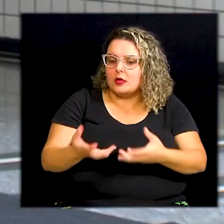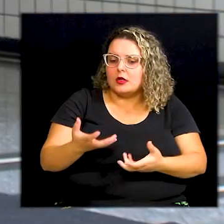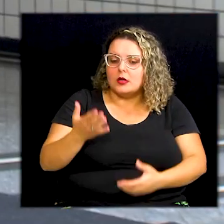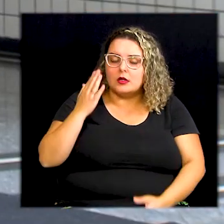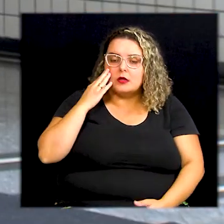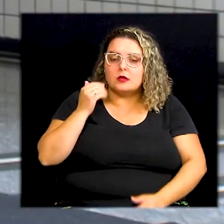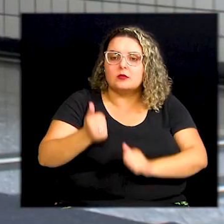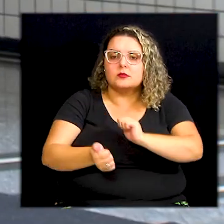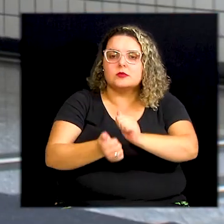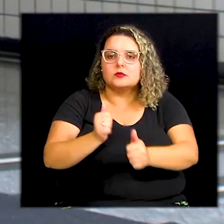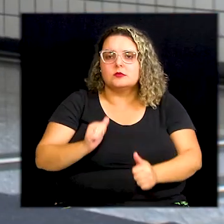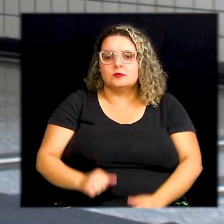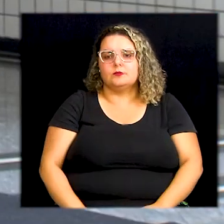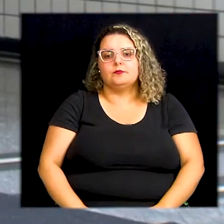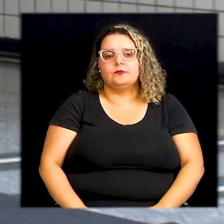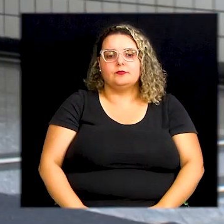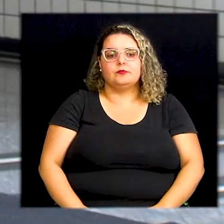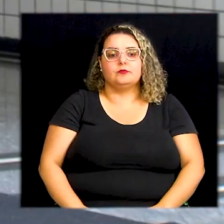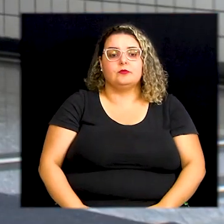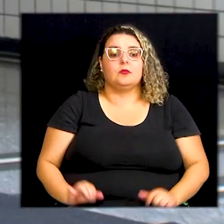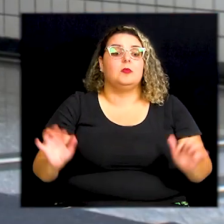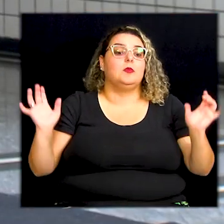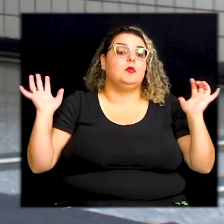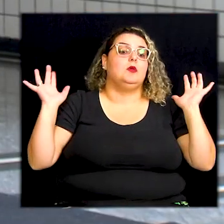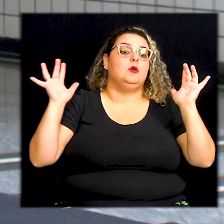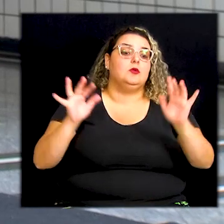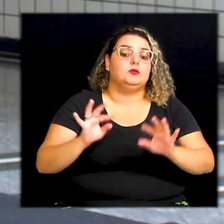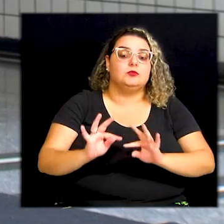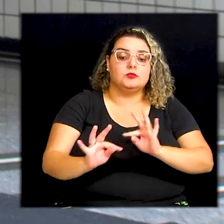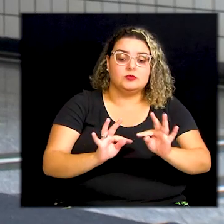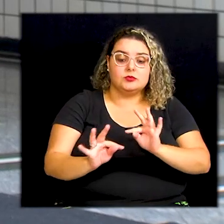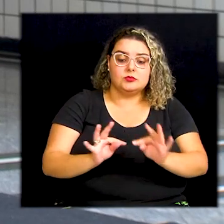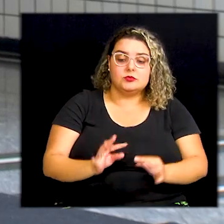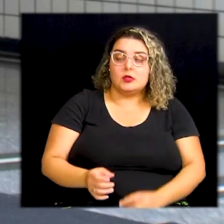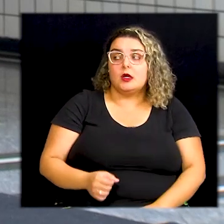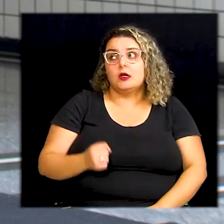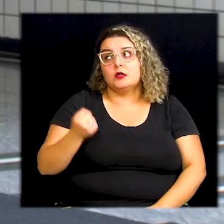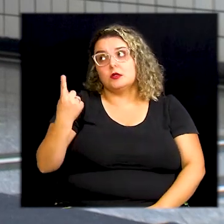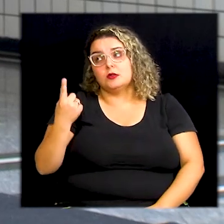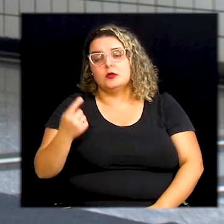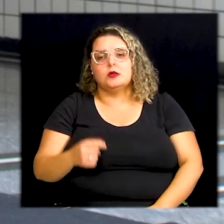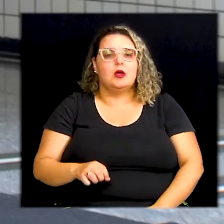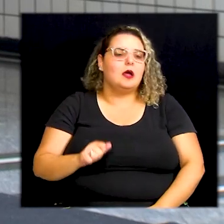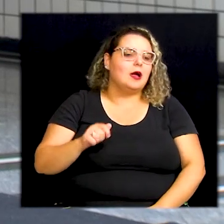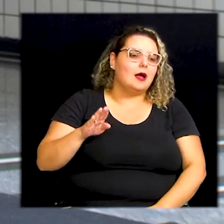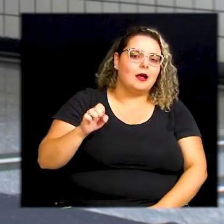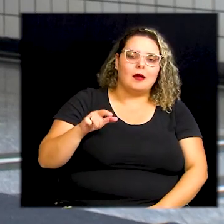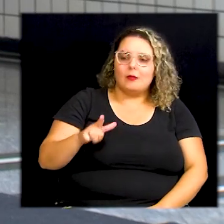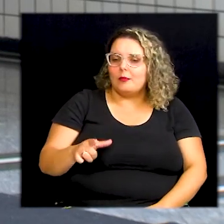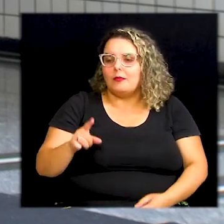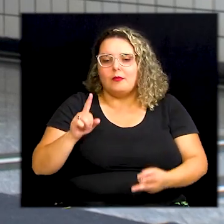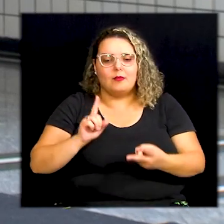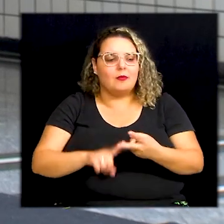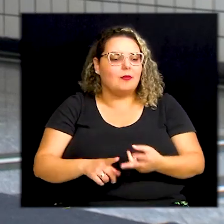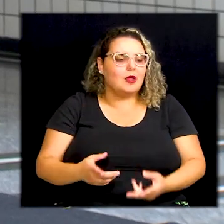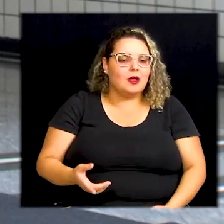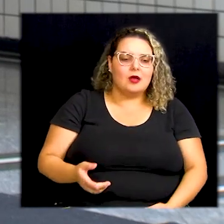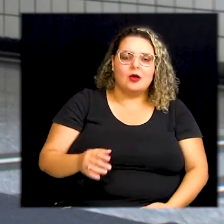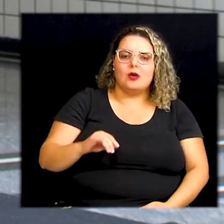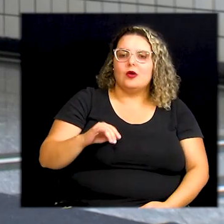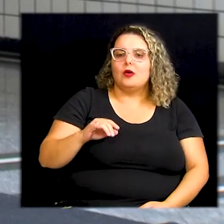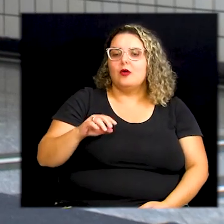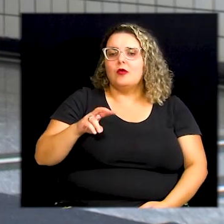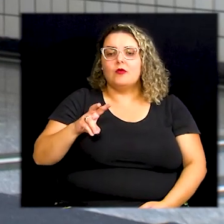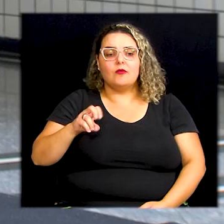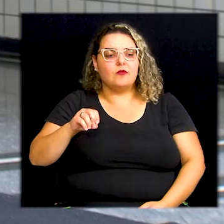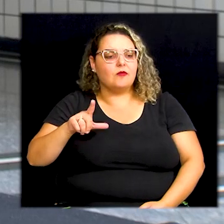do futebol, essa invasão dos treinadores estrangeiros. O Jorge Jesus teve sucesso, Abel Ferreira tem sucesso no Palmeiras, tem